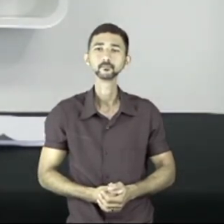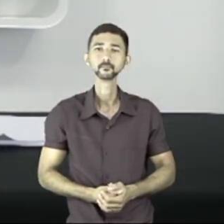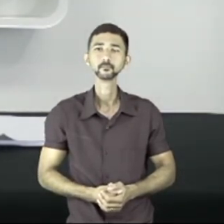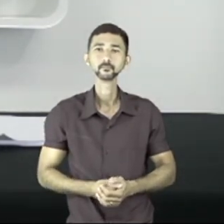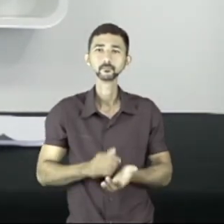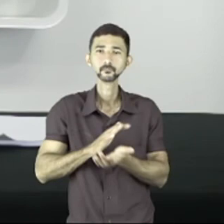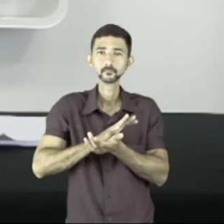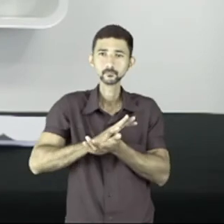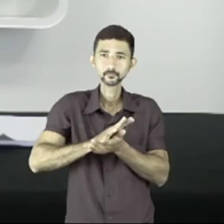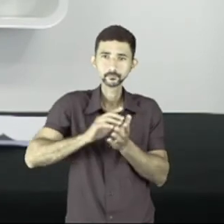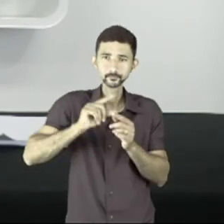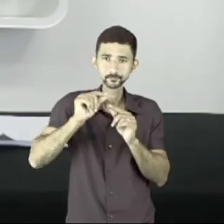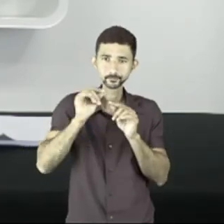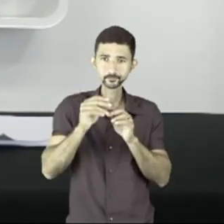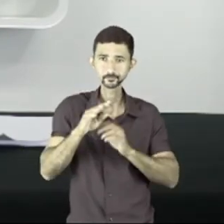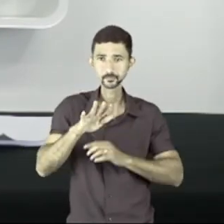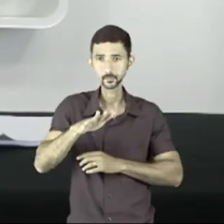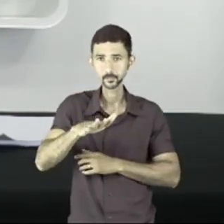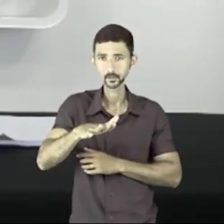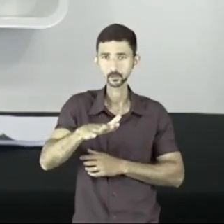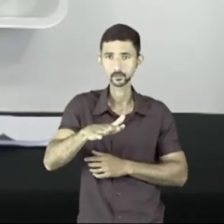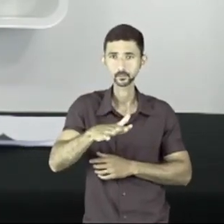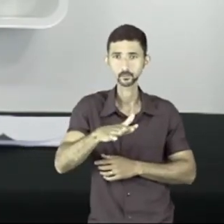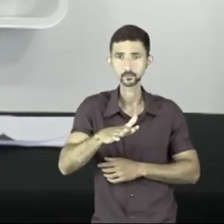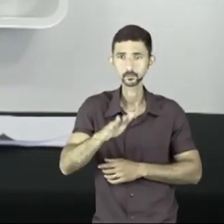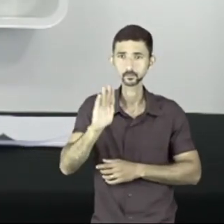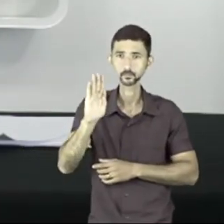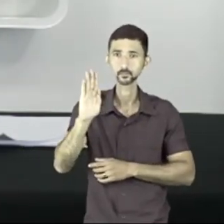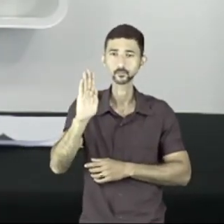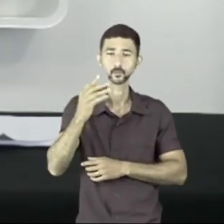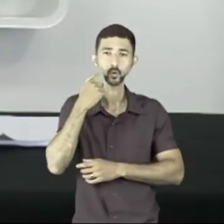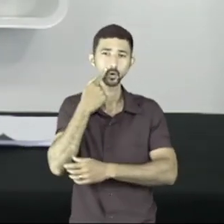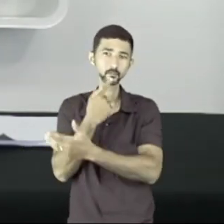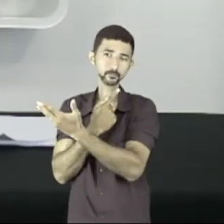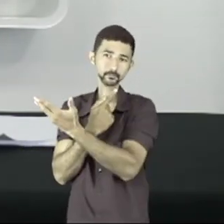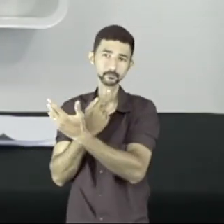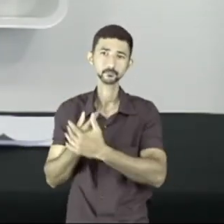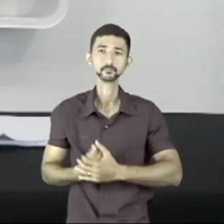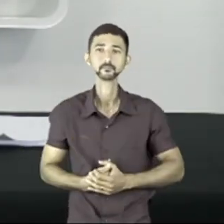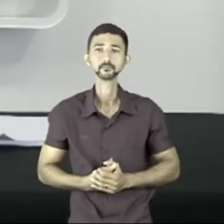Mais ou menos um espaço de 5 dedos aqui, ó.